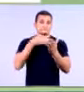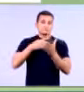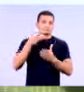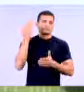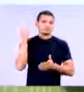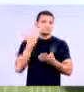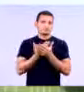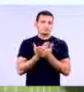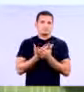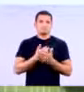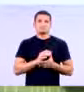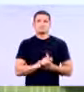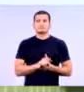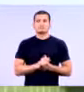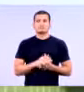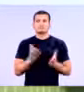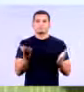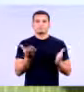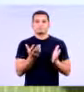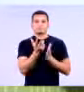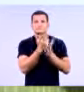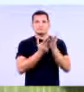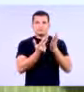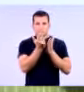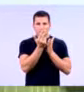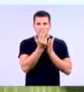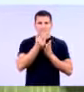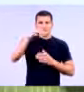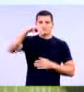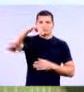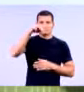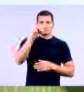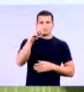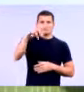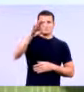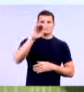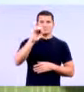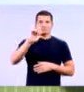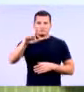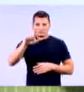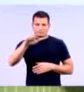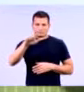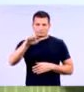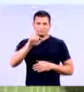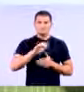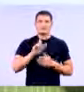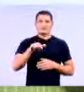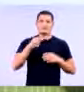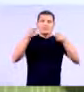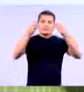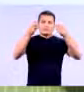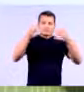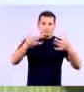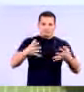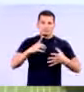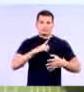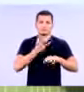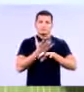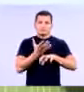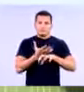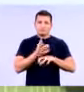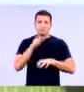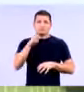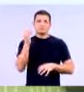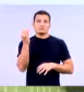Nós trouxemos aqui um mapa mental resumindo a proposta da nossa disciplina. É importante que vocês utilizem